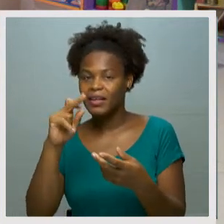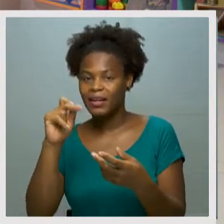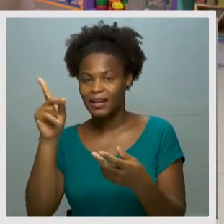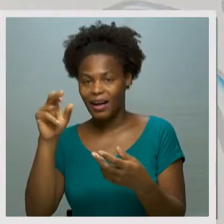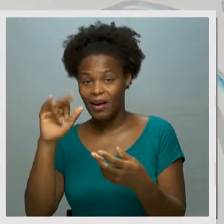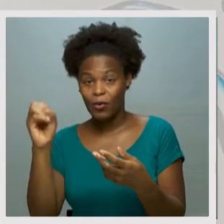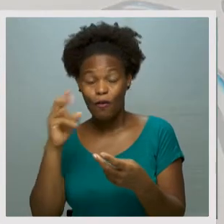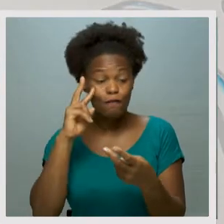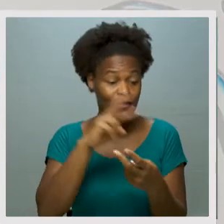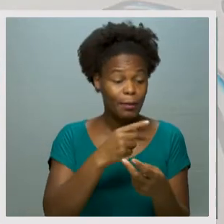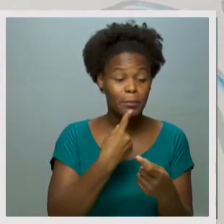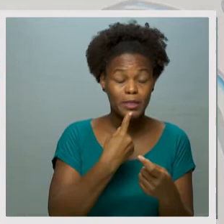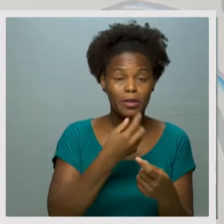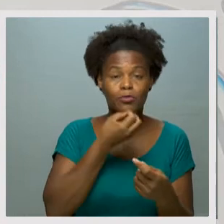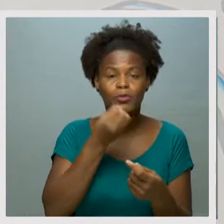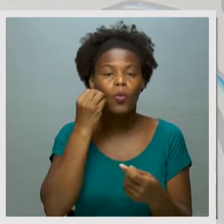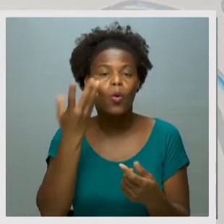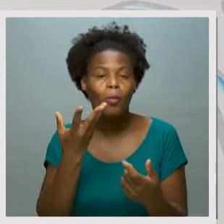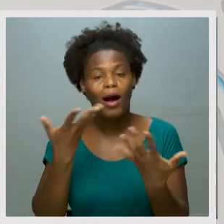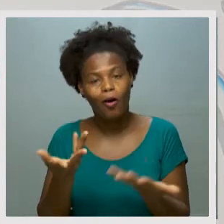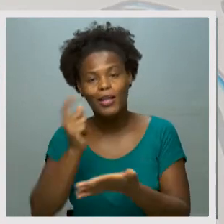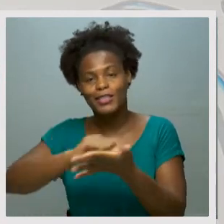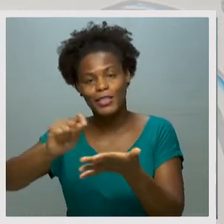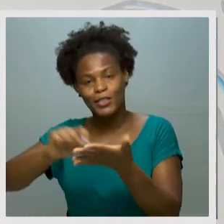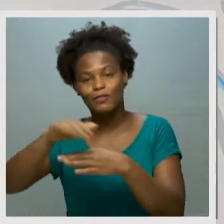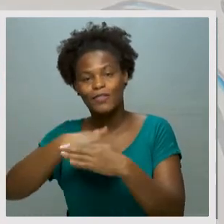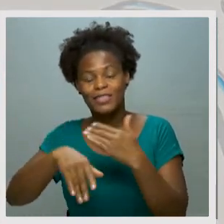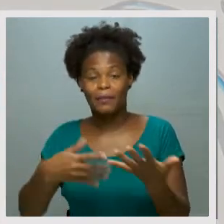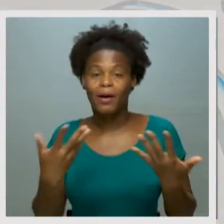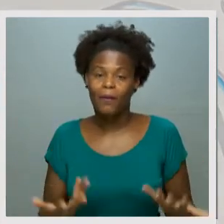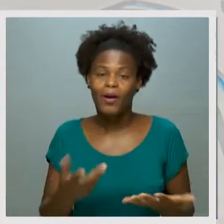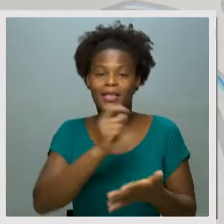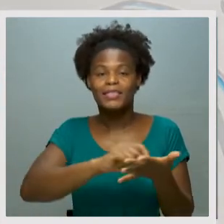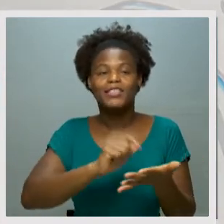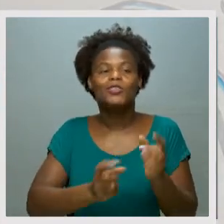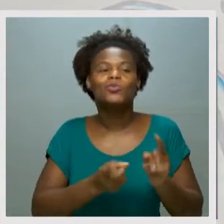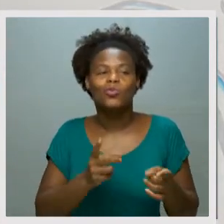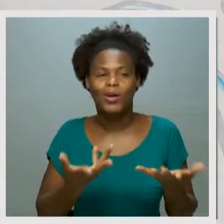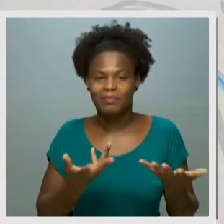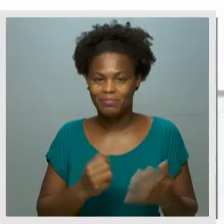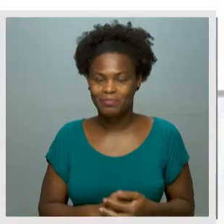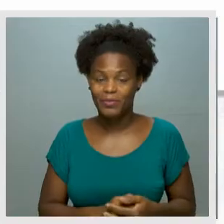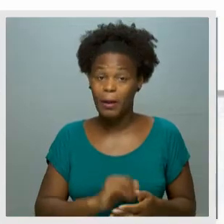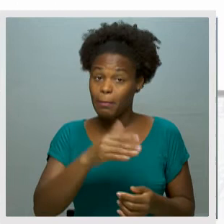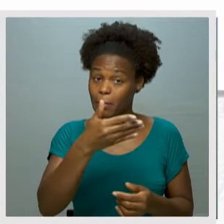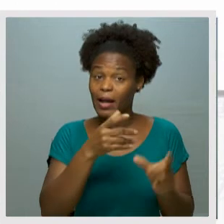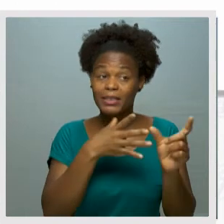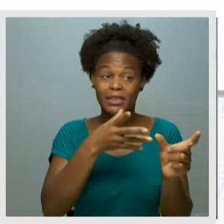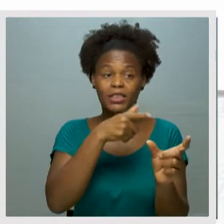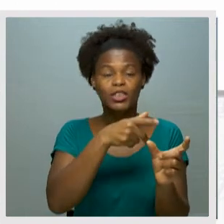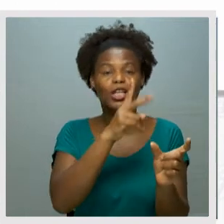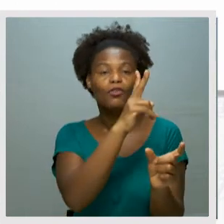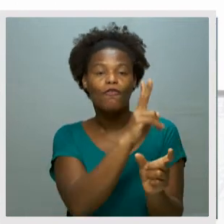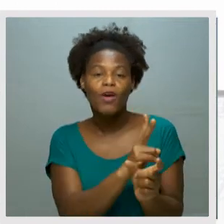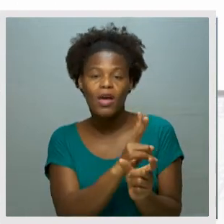características, vamos agora para um pequeno exercício. E exercício é o seguinte. Classifica como